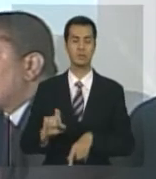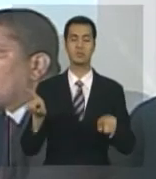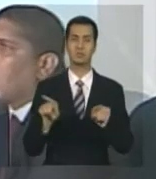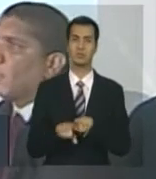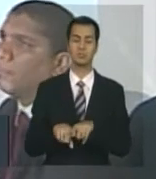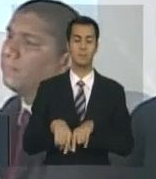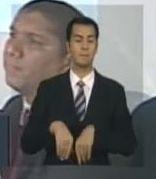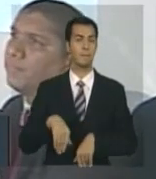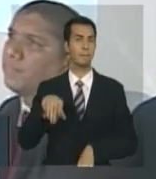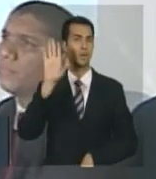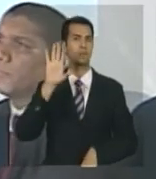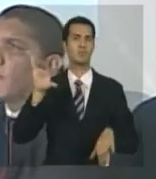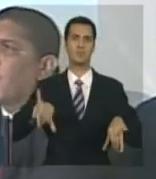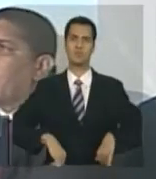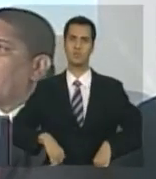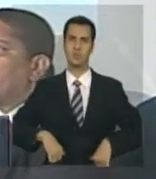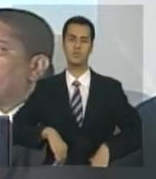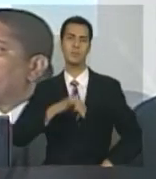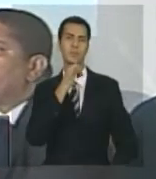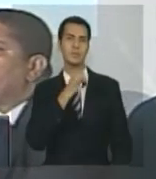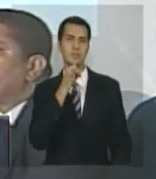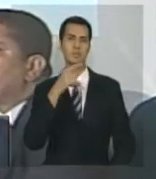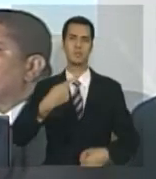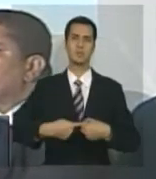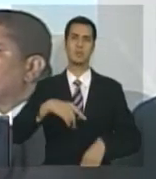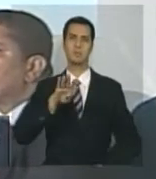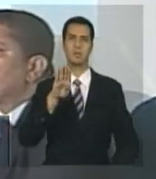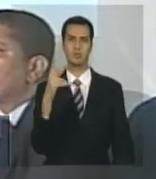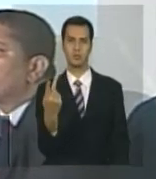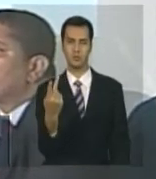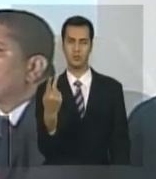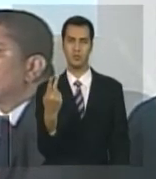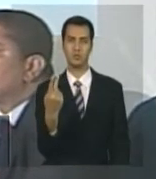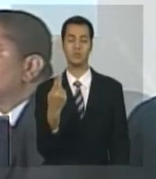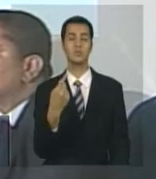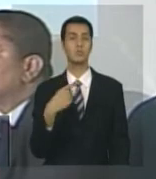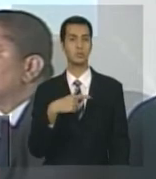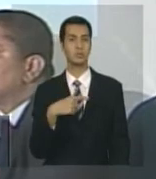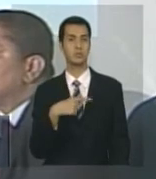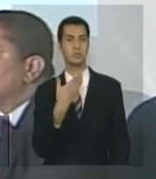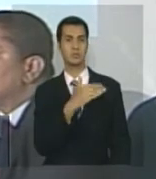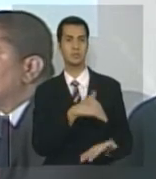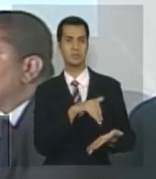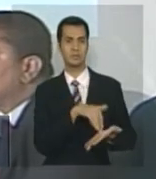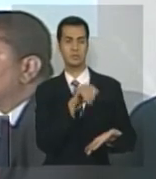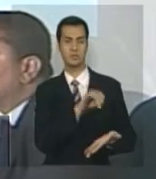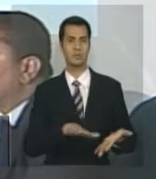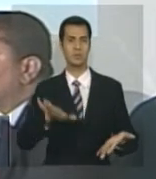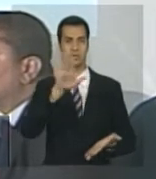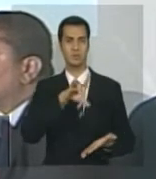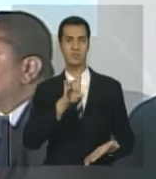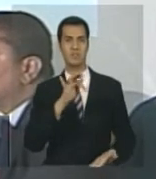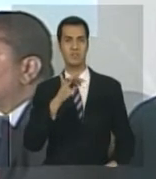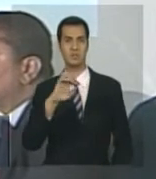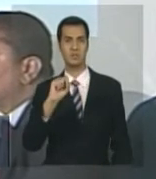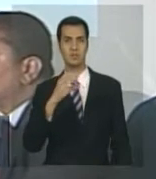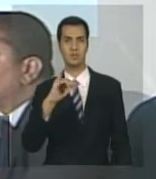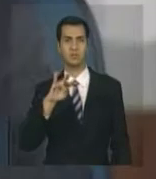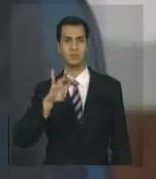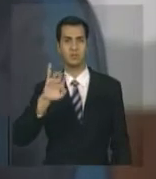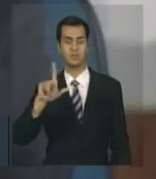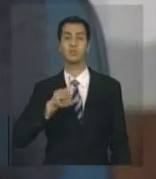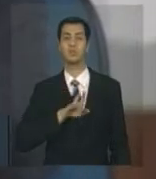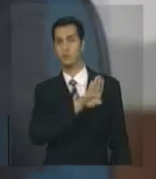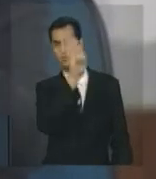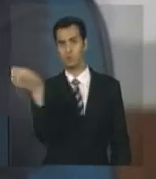como é o caso de Belo Horizonte. Nosso secretário nacional de Defesa Civil está agora em Belo Horizonte, é o